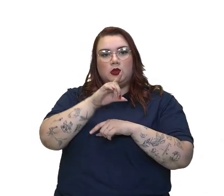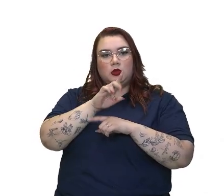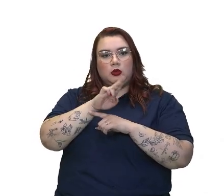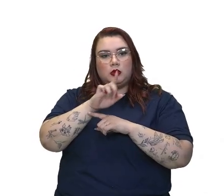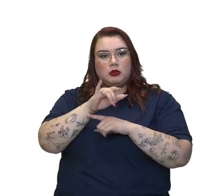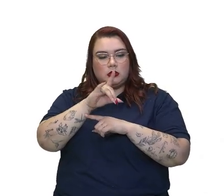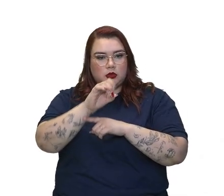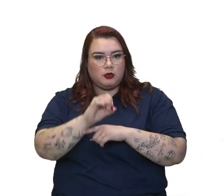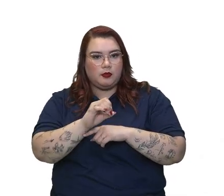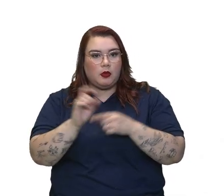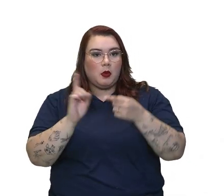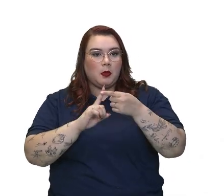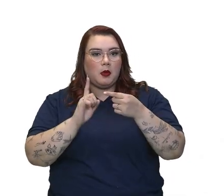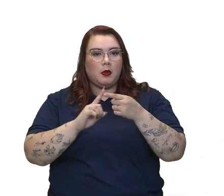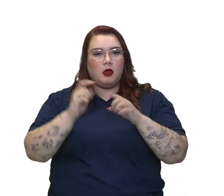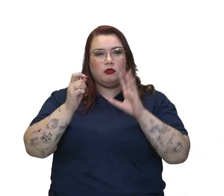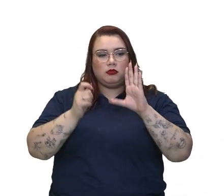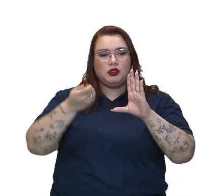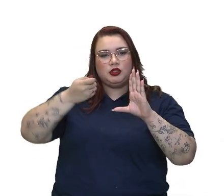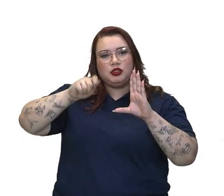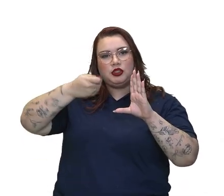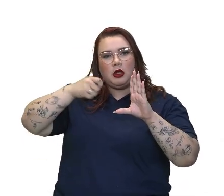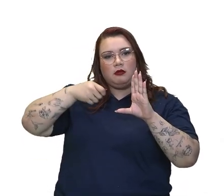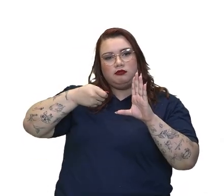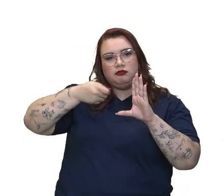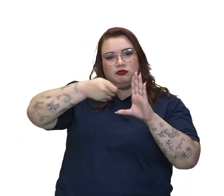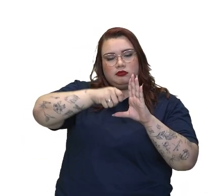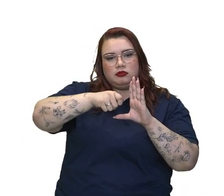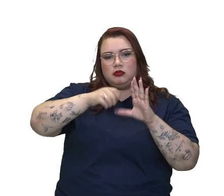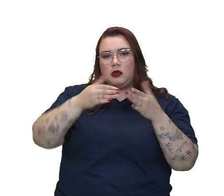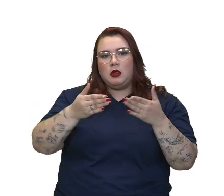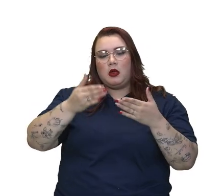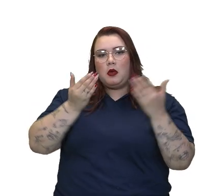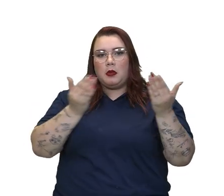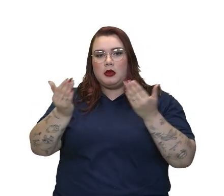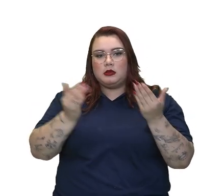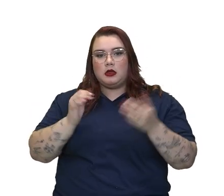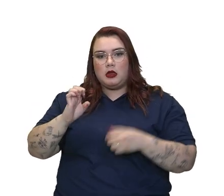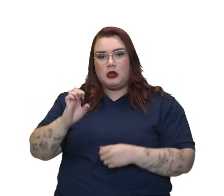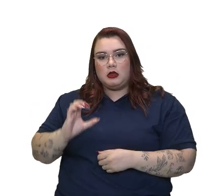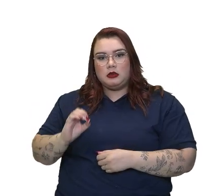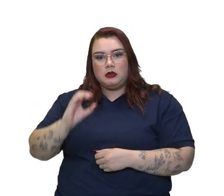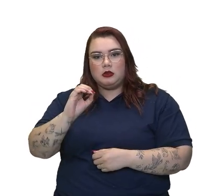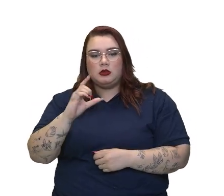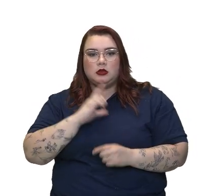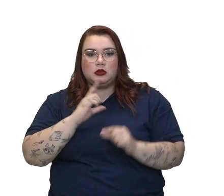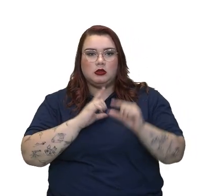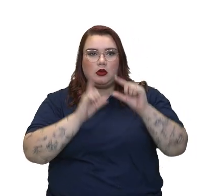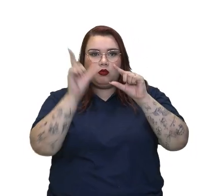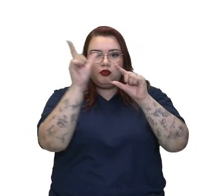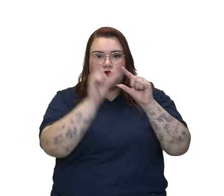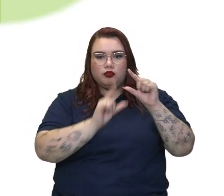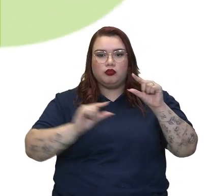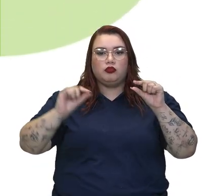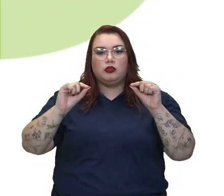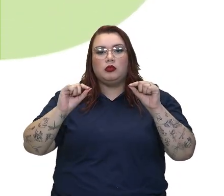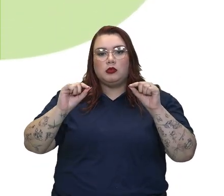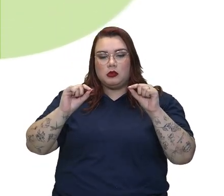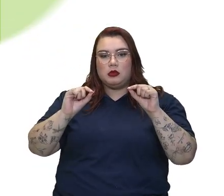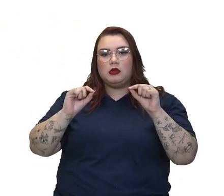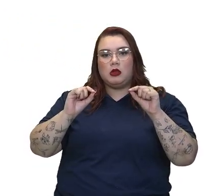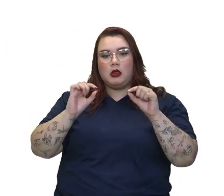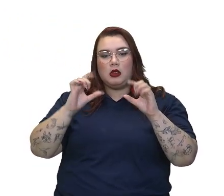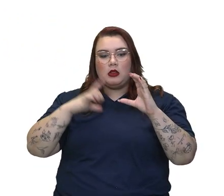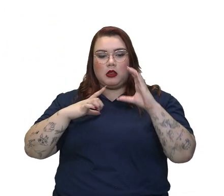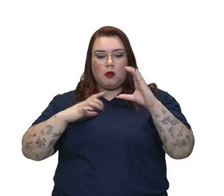No modelo de chave ou fechadura, as enzimas apresentam uma região conhecida como sítio ativo, onde cada